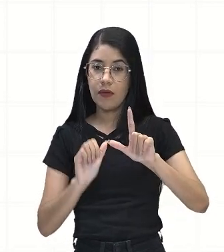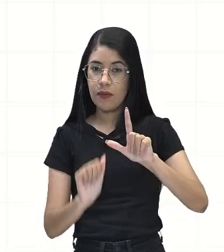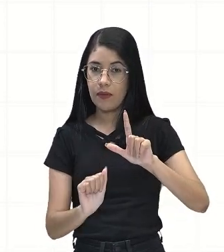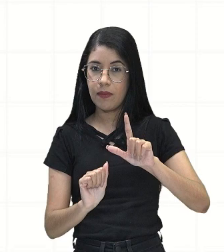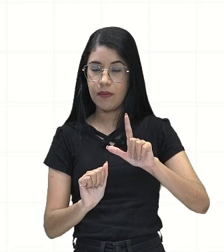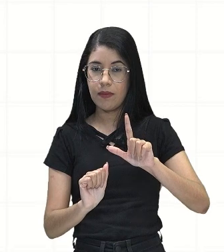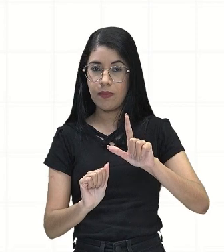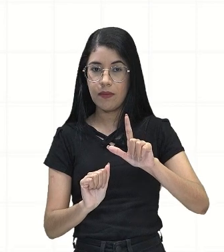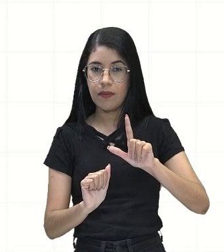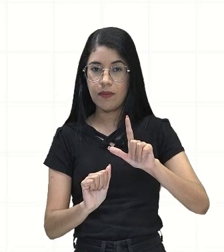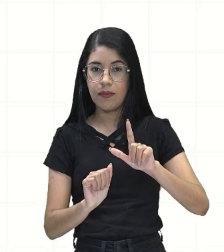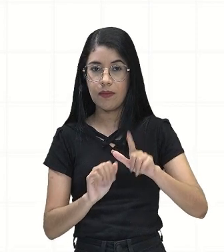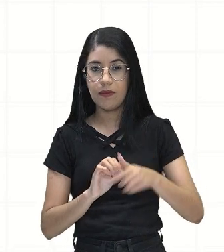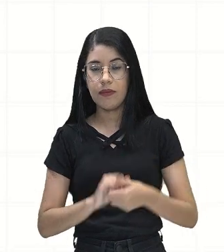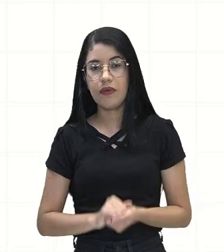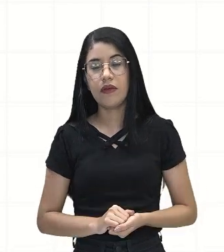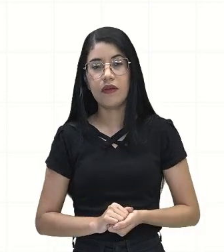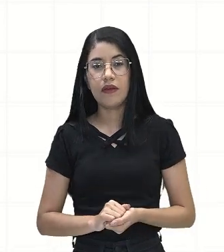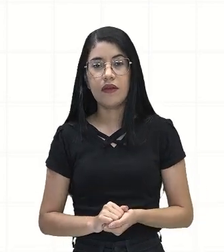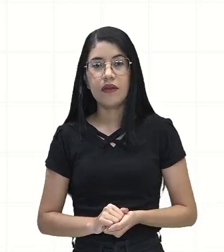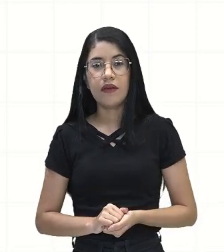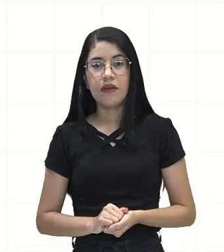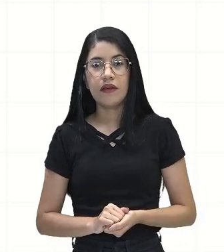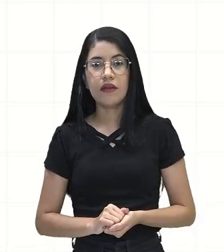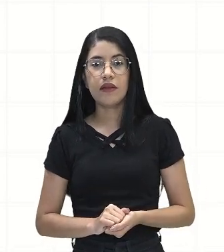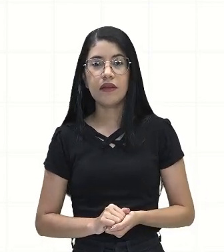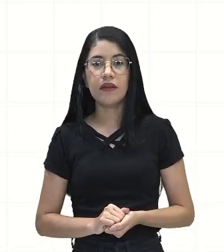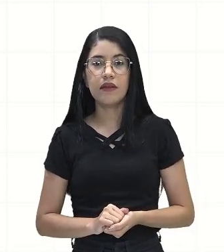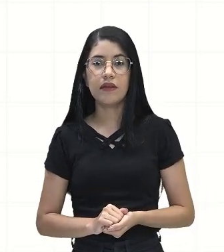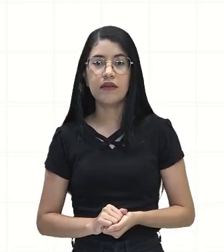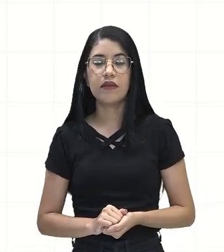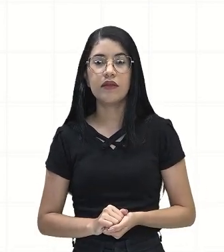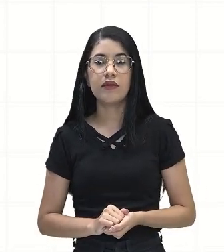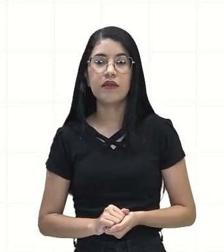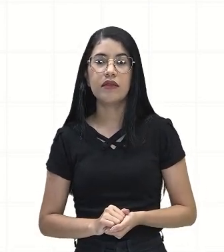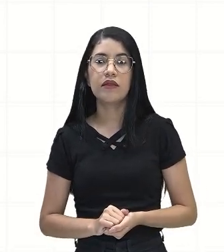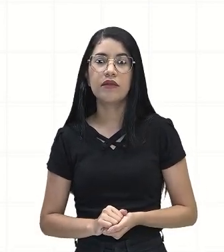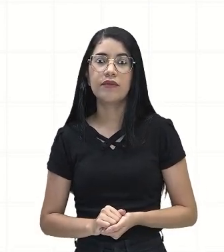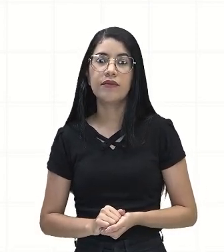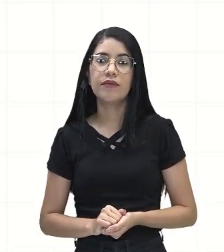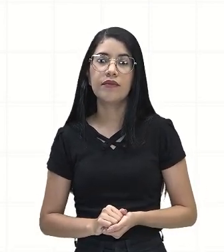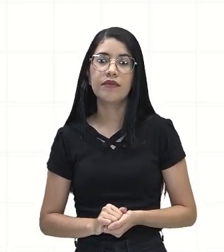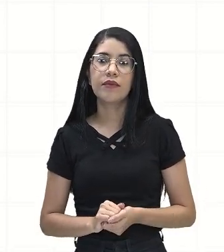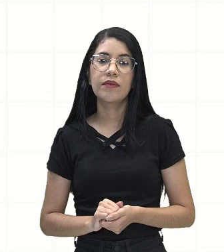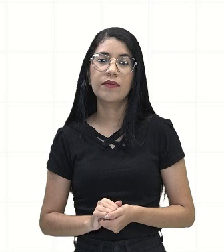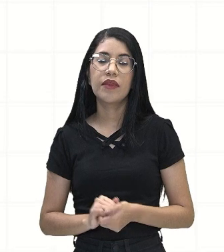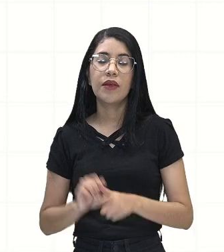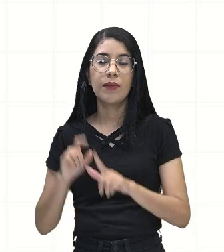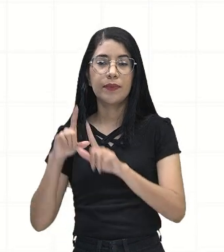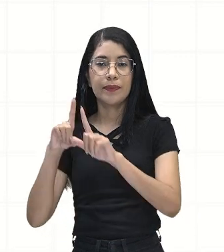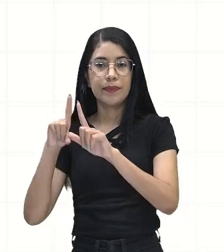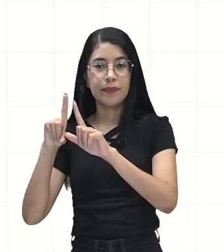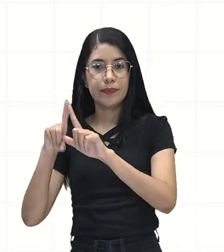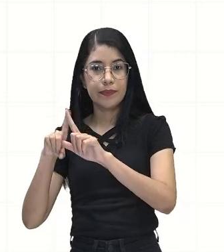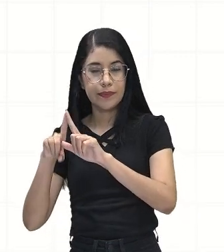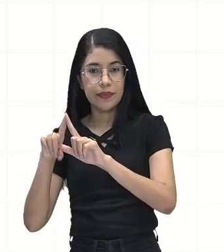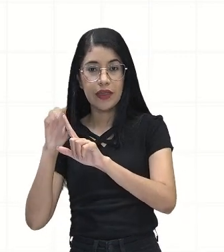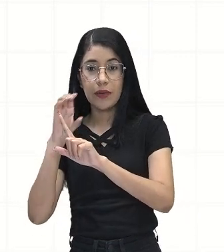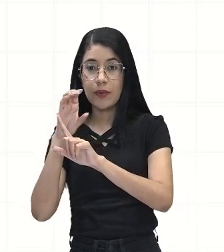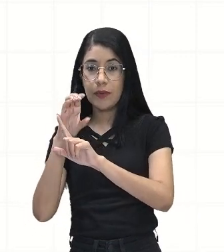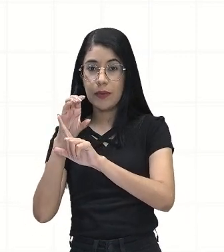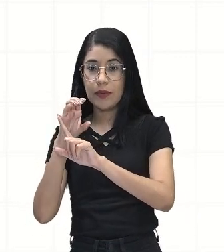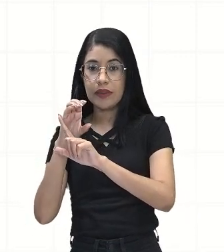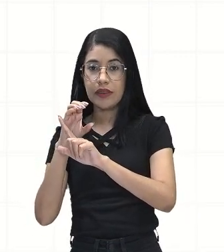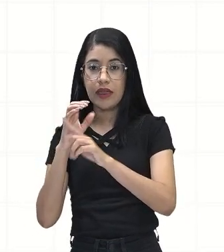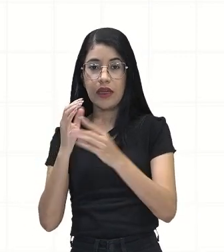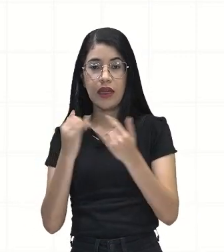desculpa. Usando a semelhança de triângulo, aqui a hipotenusa C vai estar para A, tá bom? Então, porque esses